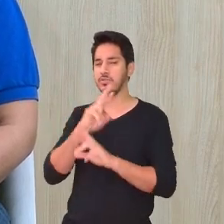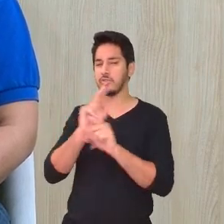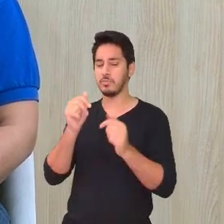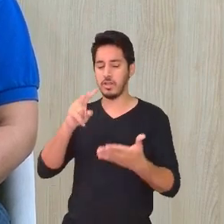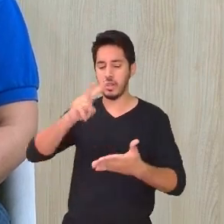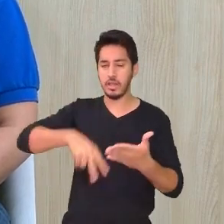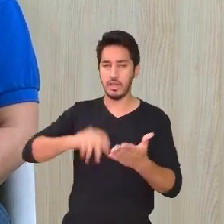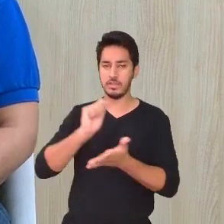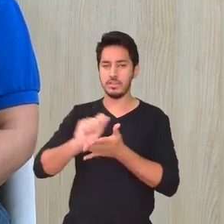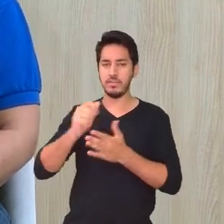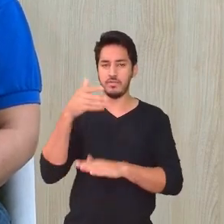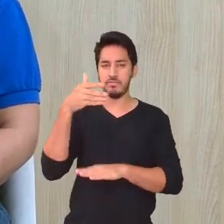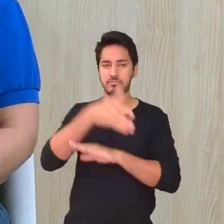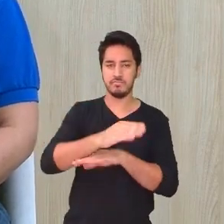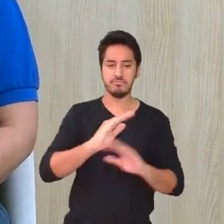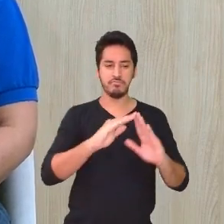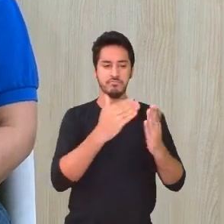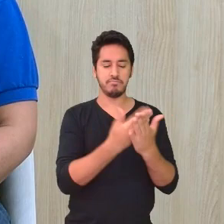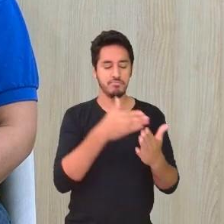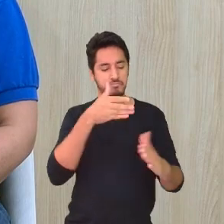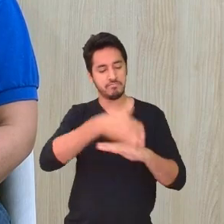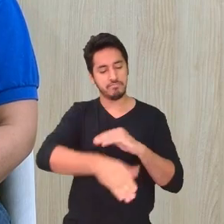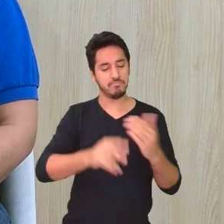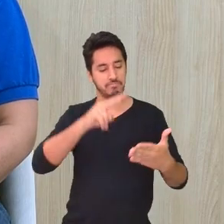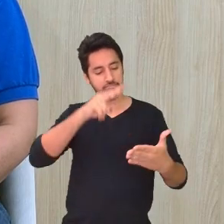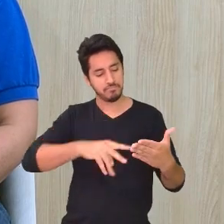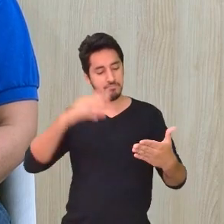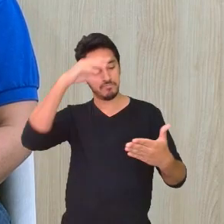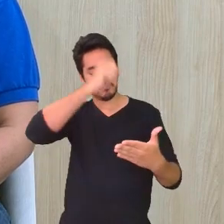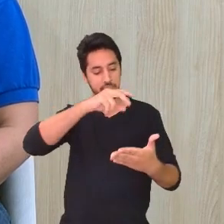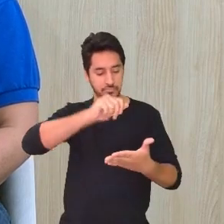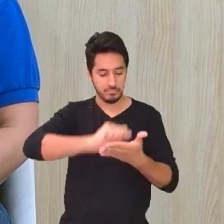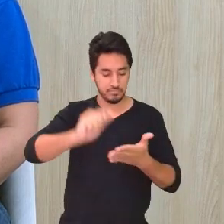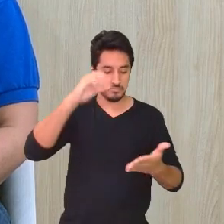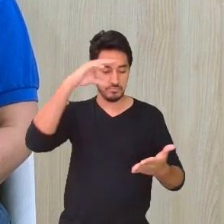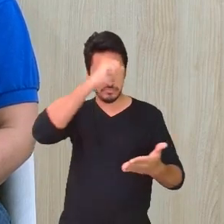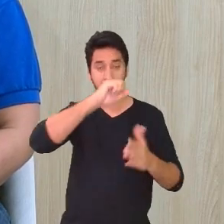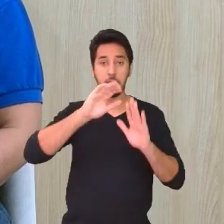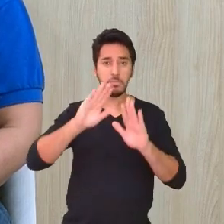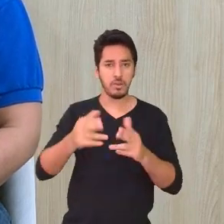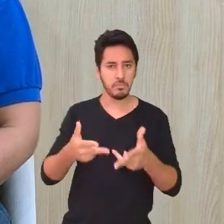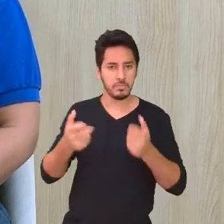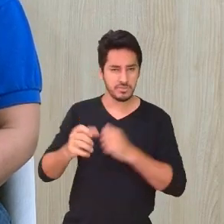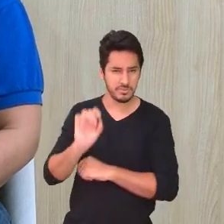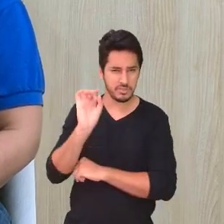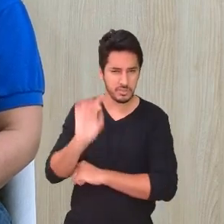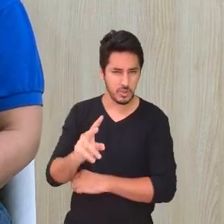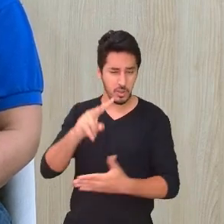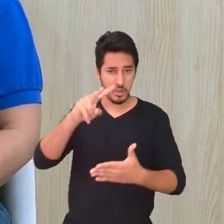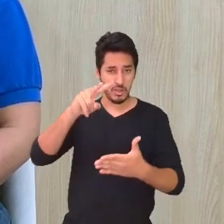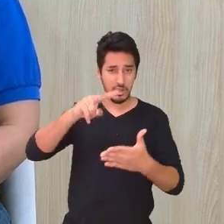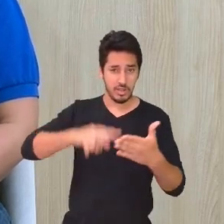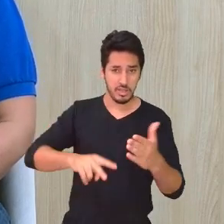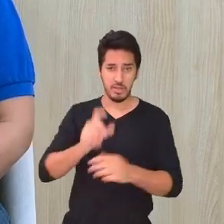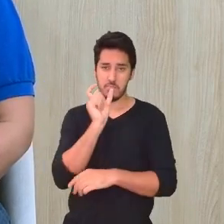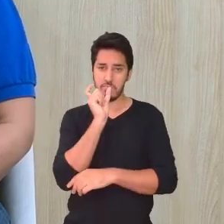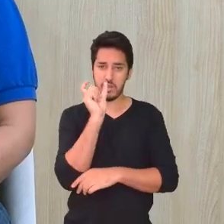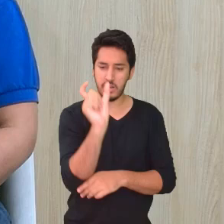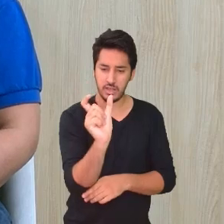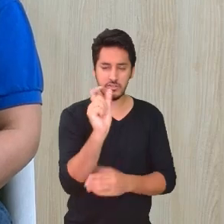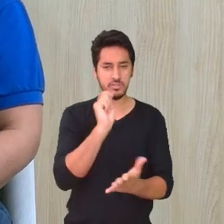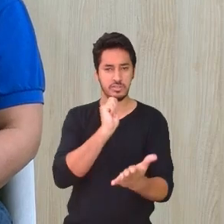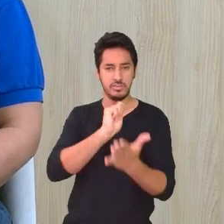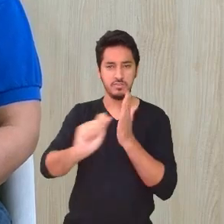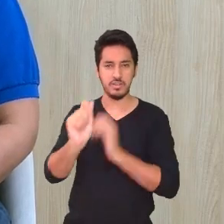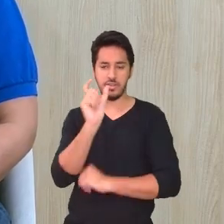gente vai para a escola para aprender a ler e escrever, só que a gente vai perceber que não é só ler a palavra,